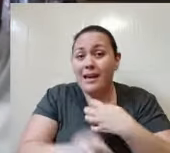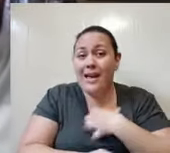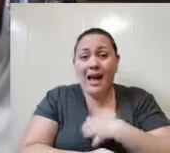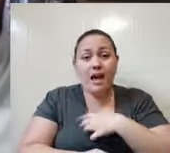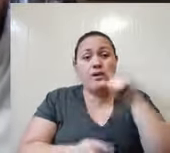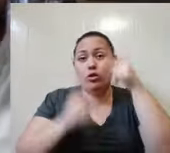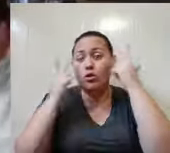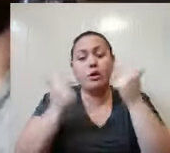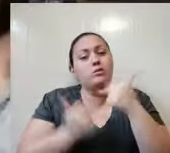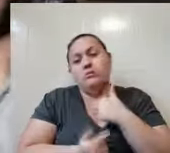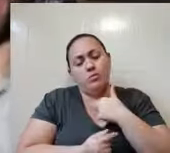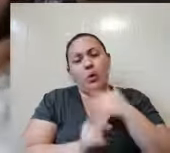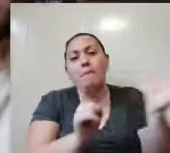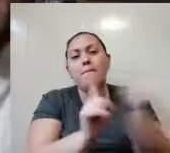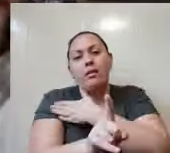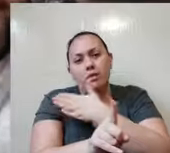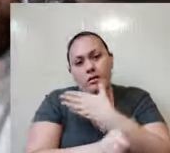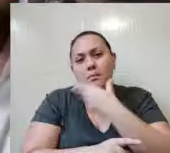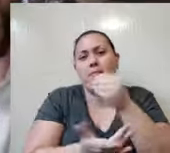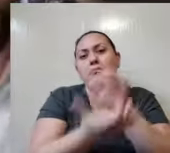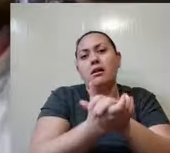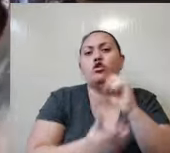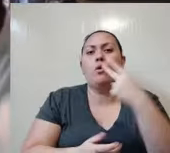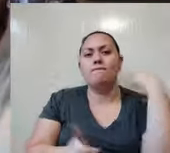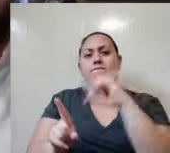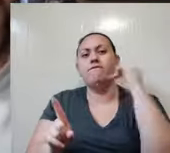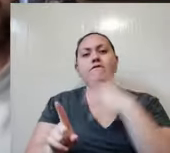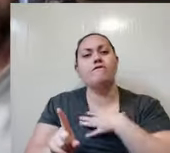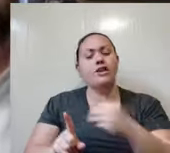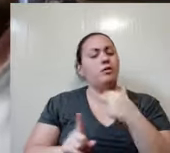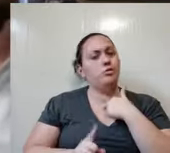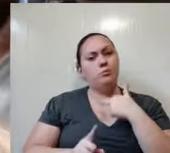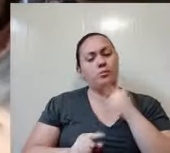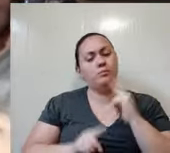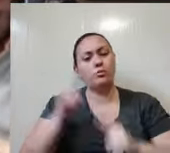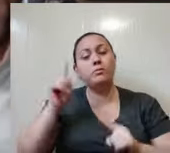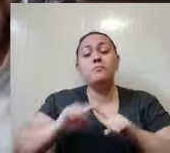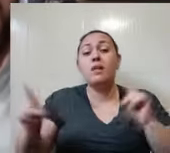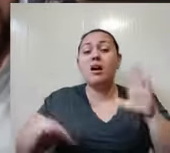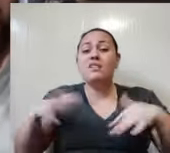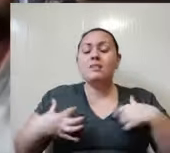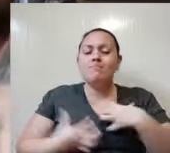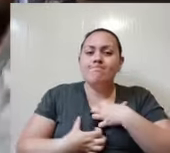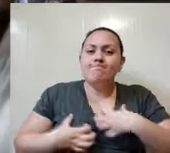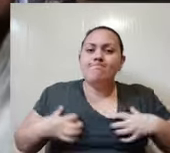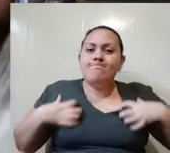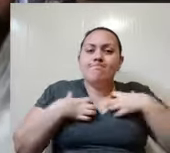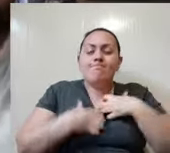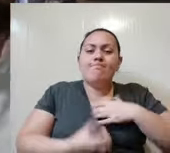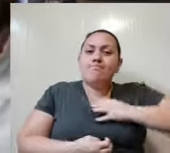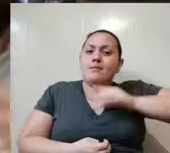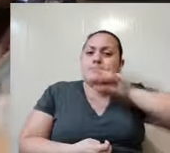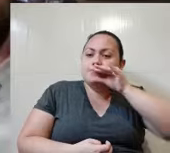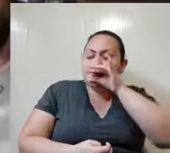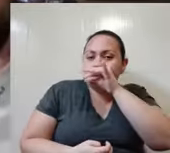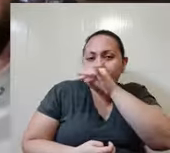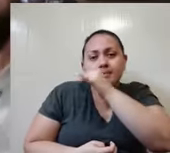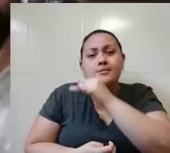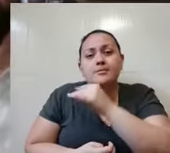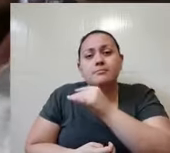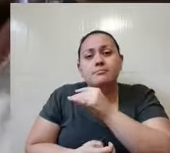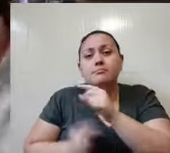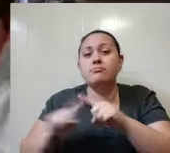cara do marido. A gente não pode ir lá e bater nos filhos até dizer chega. A gente não pode fazer isso. Mas às vezes a gente vai sentir isso. E daí